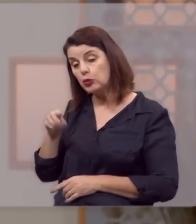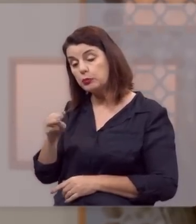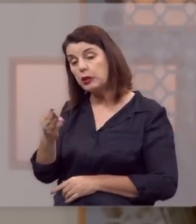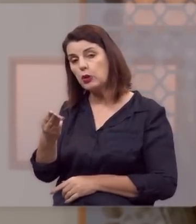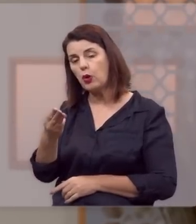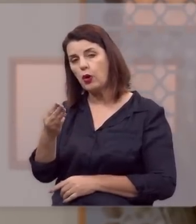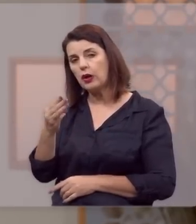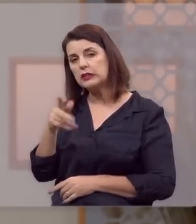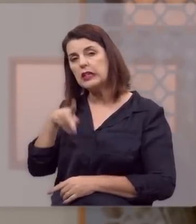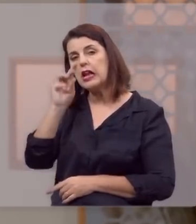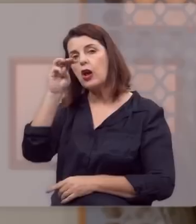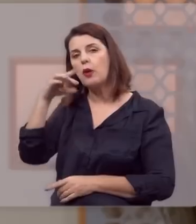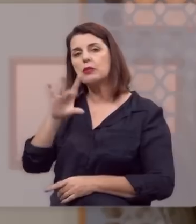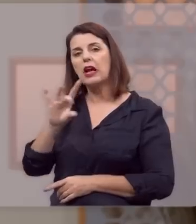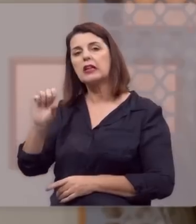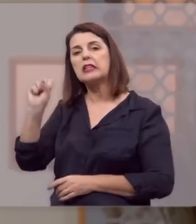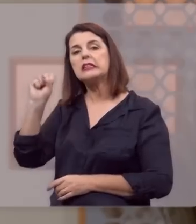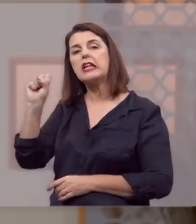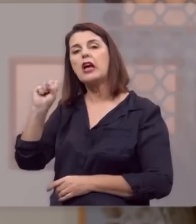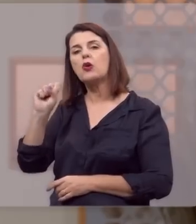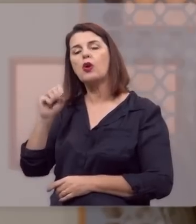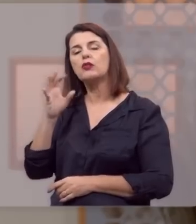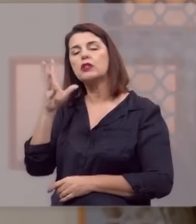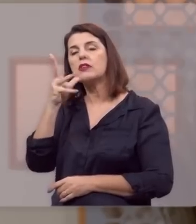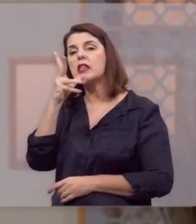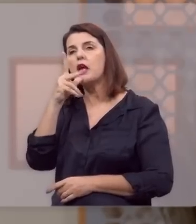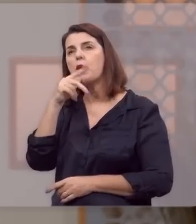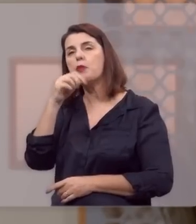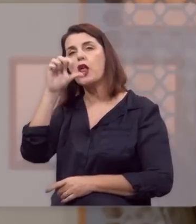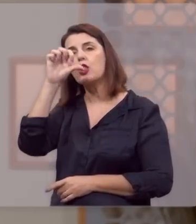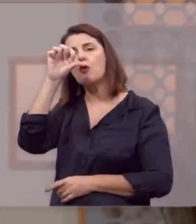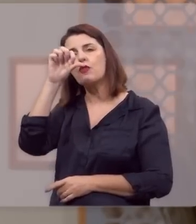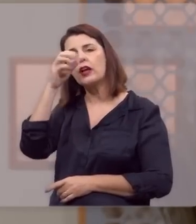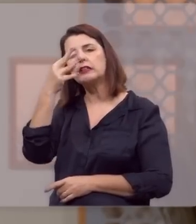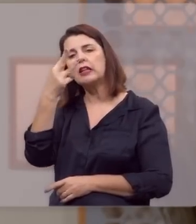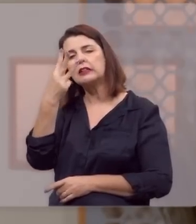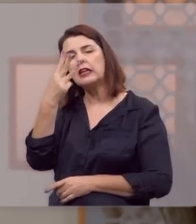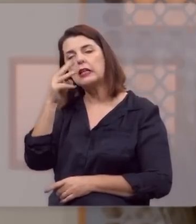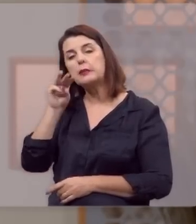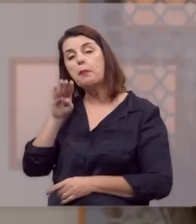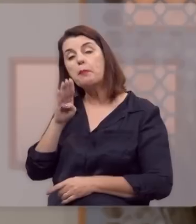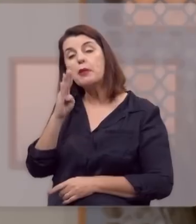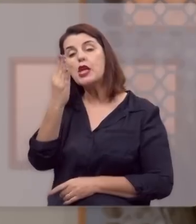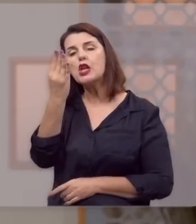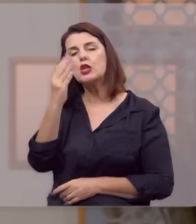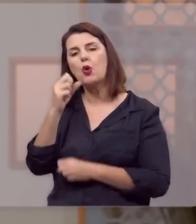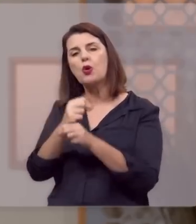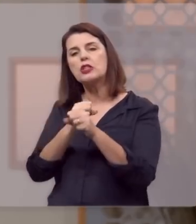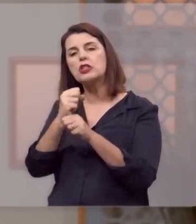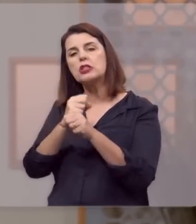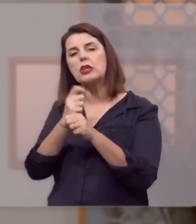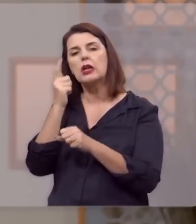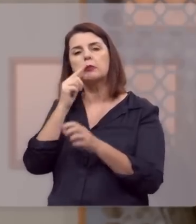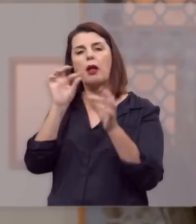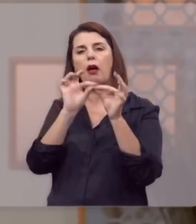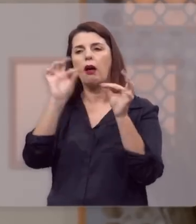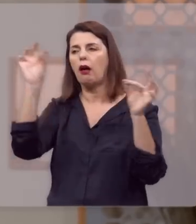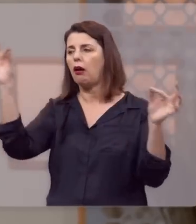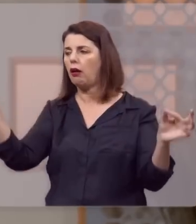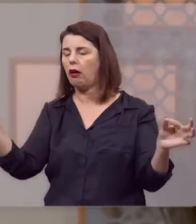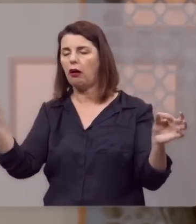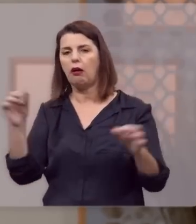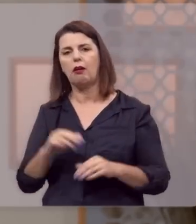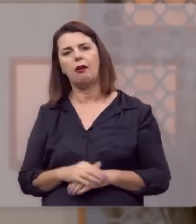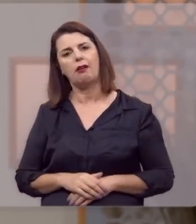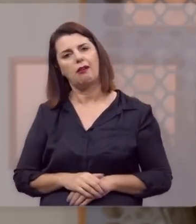você demoraria mais de 93 bilhões de para ir de um extremo ao outro do universo. Pois ele mede tudo isso a